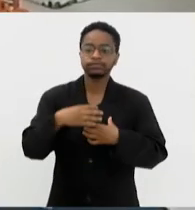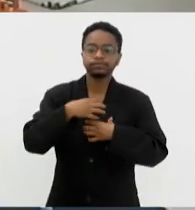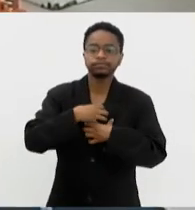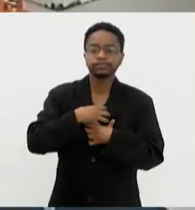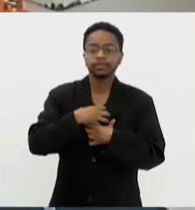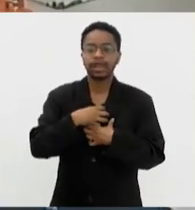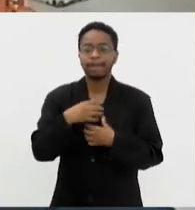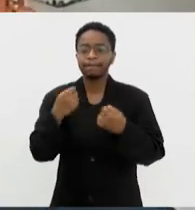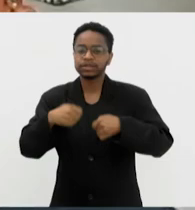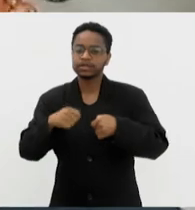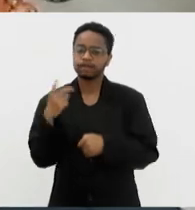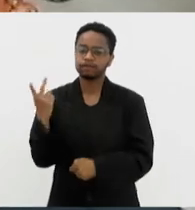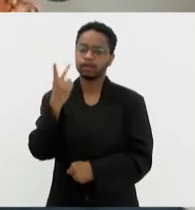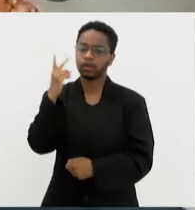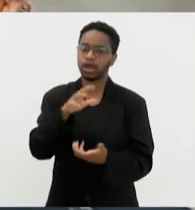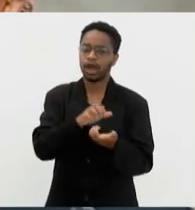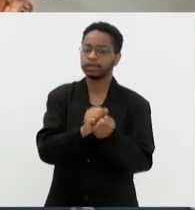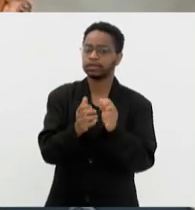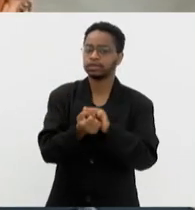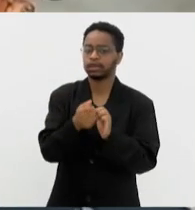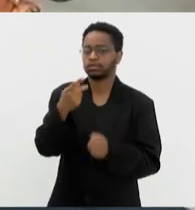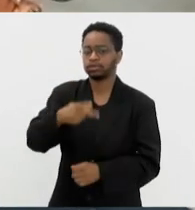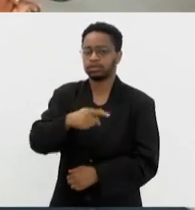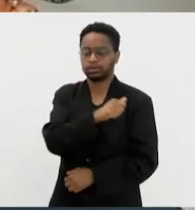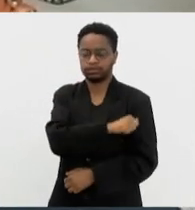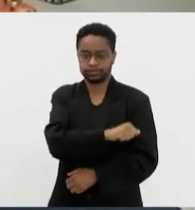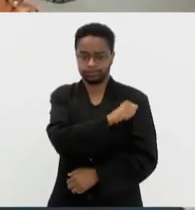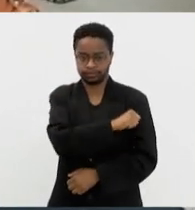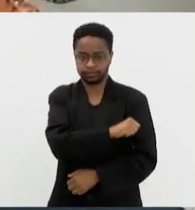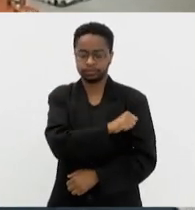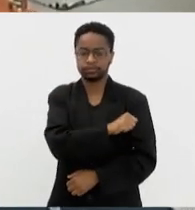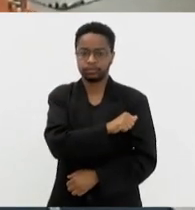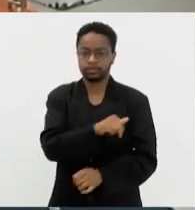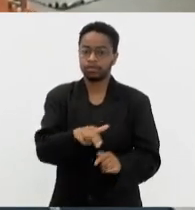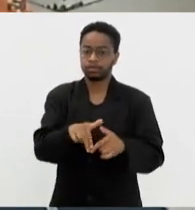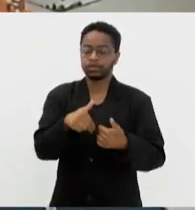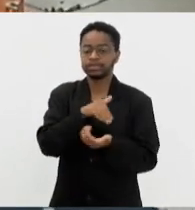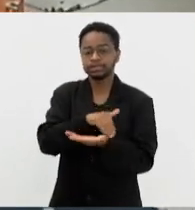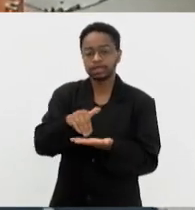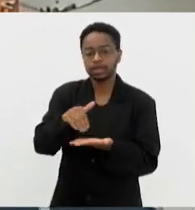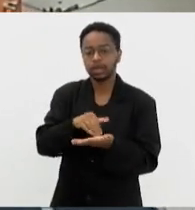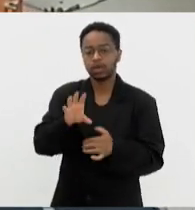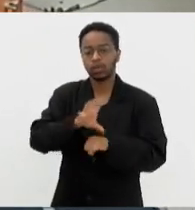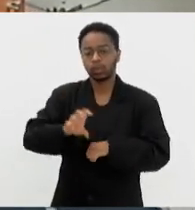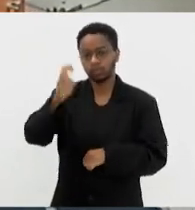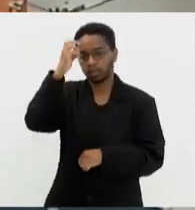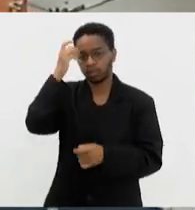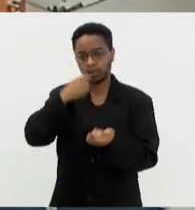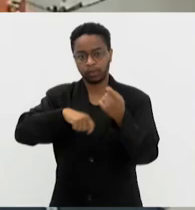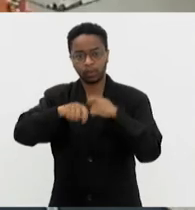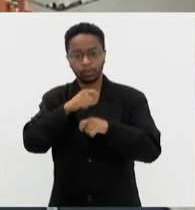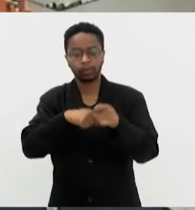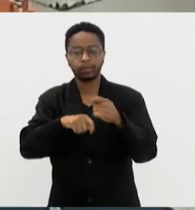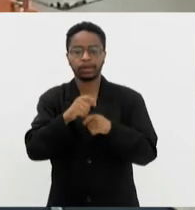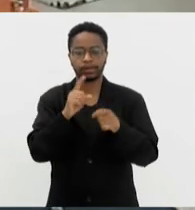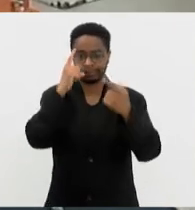visa valorizar o artesanato do estado do Rio de Janeiro, através da Secretaria de Cultura e Economia Criativa,